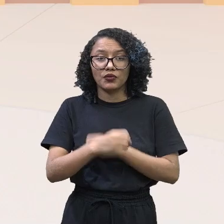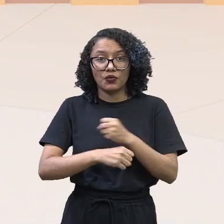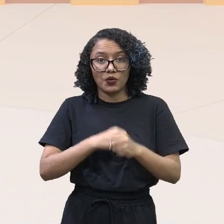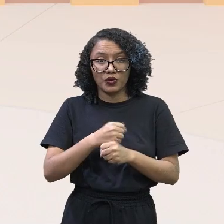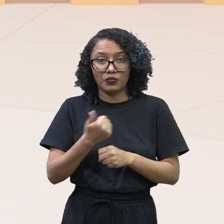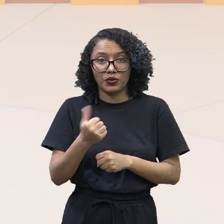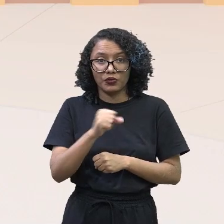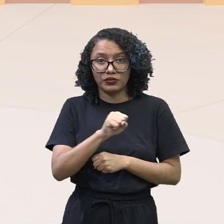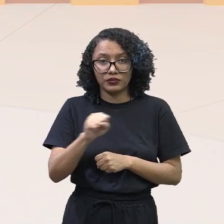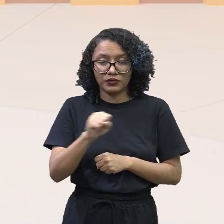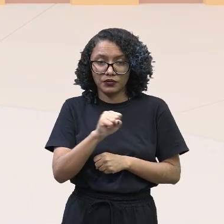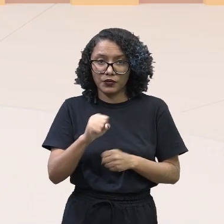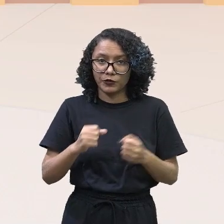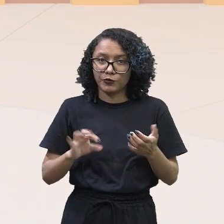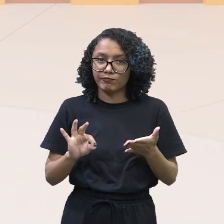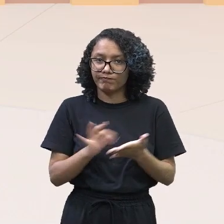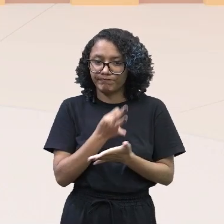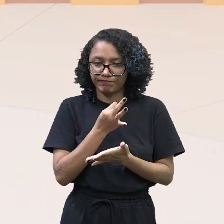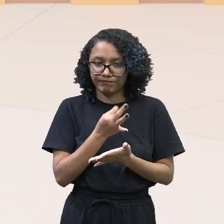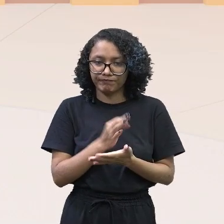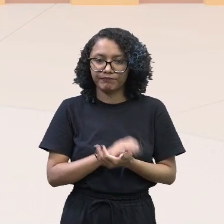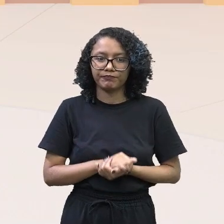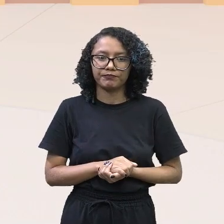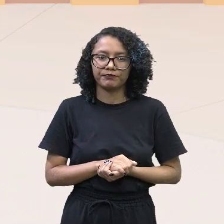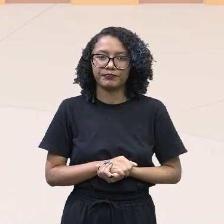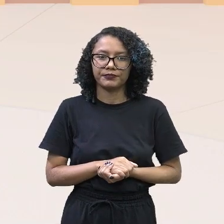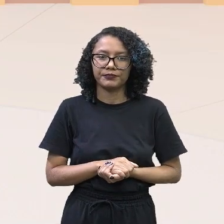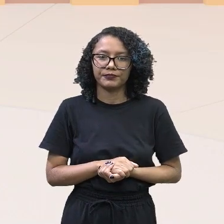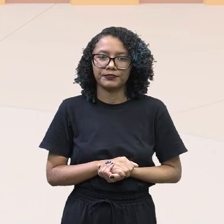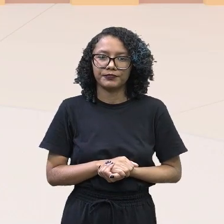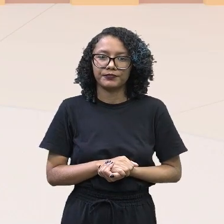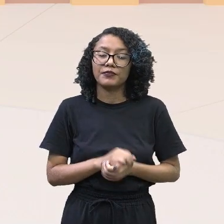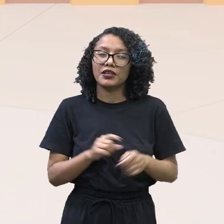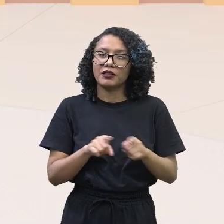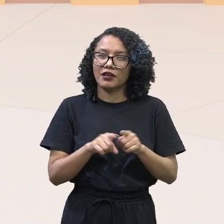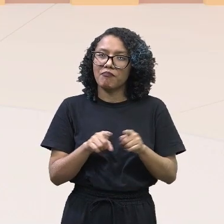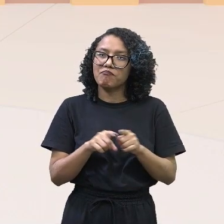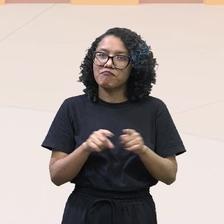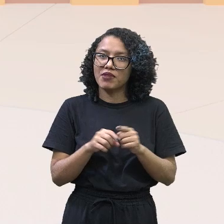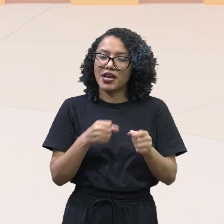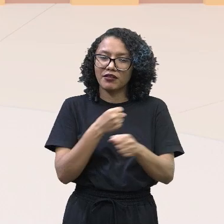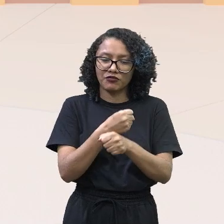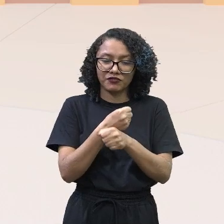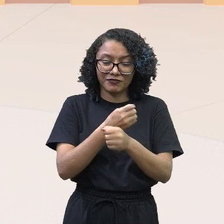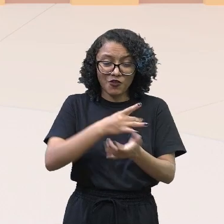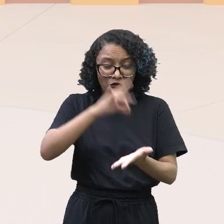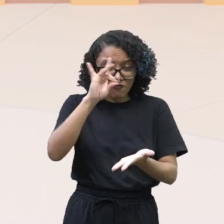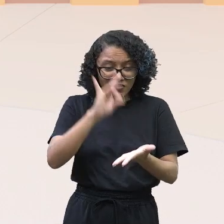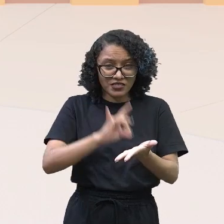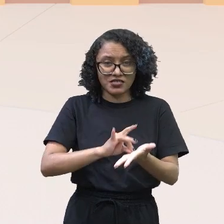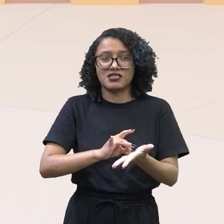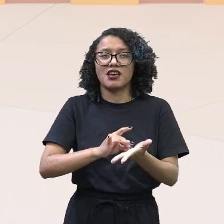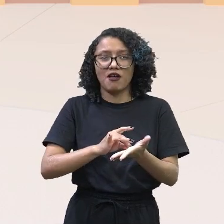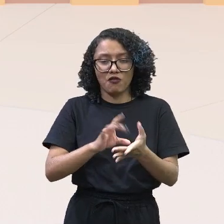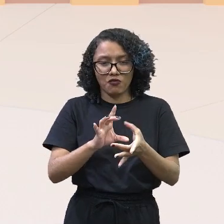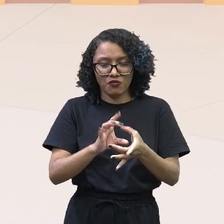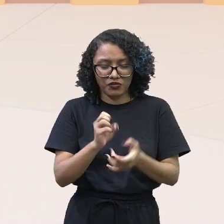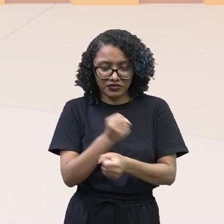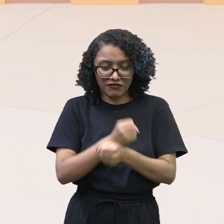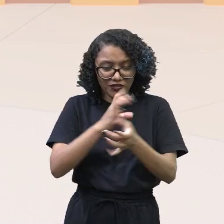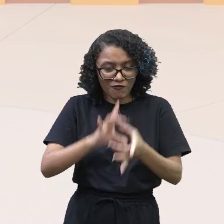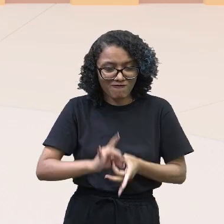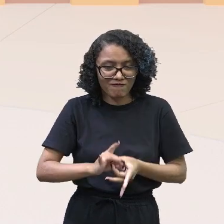1888. De acordo com essa lei, ficou abolida, de fato, oficialmente, a escravidão